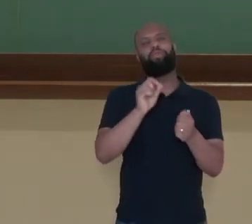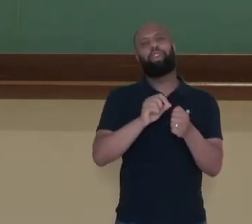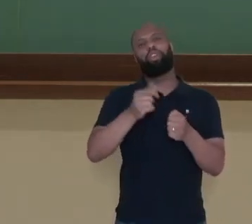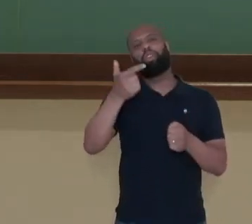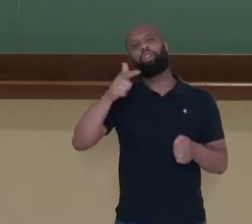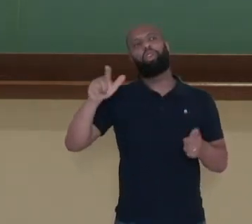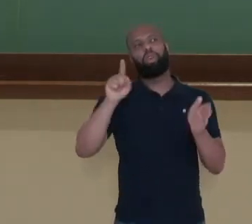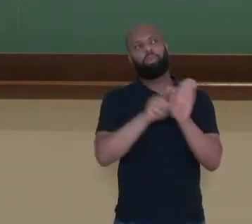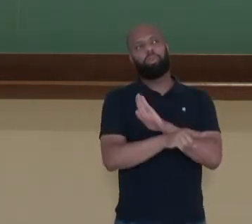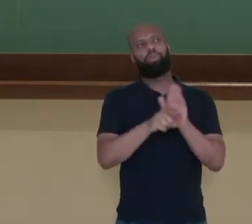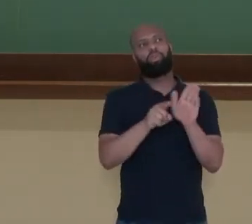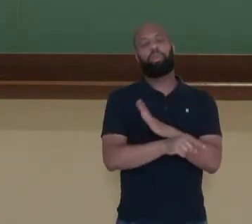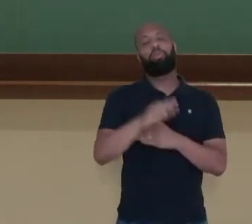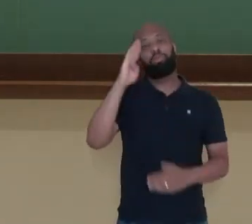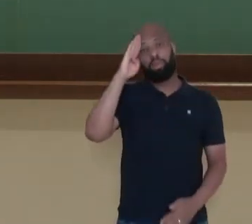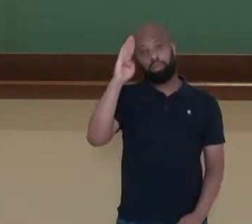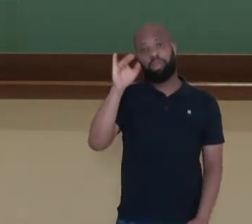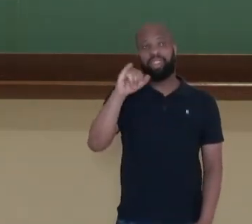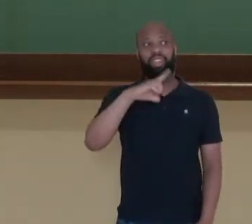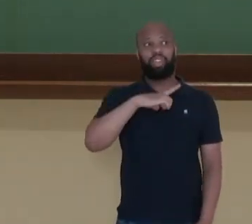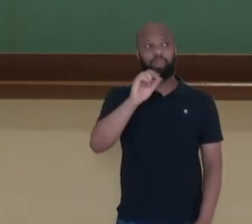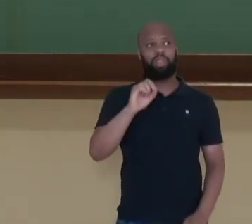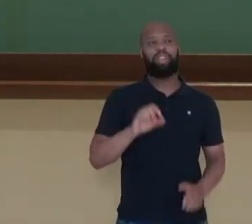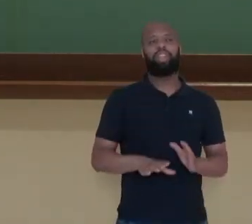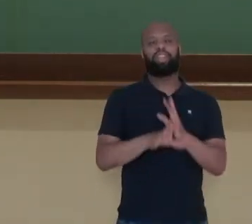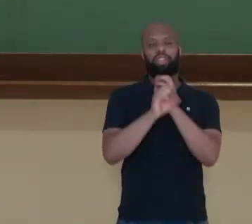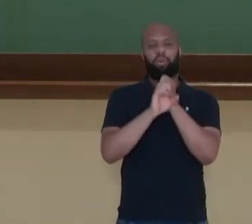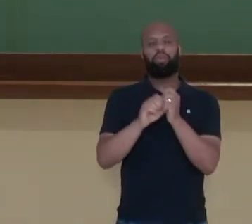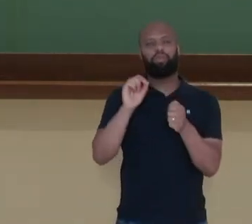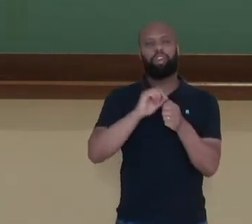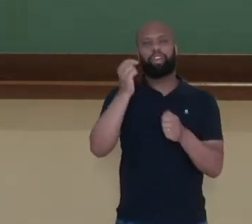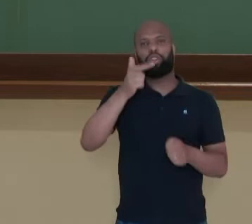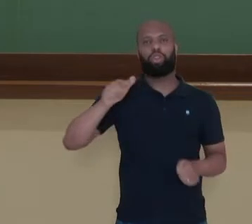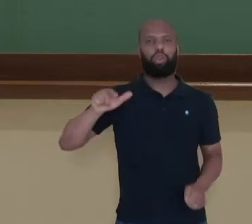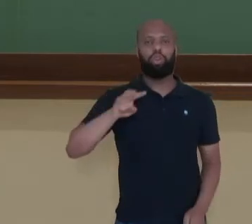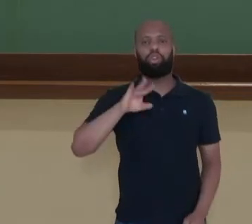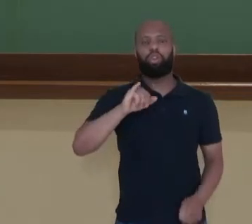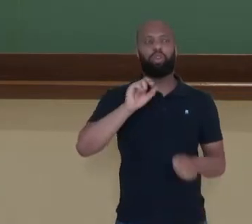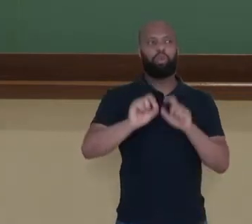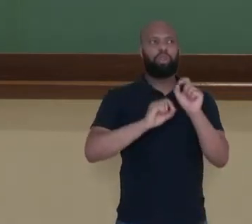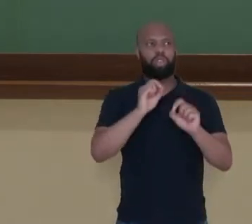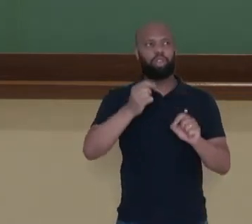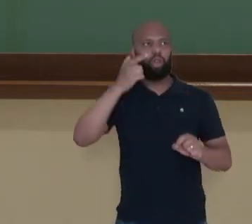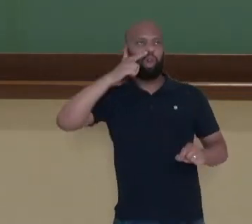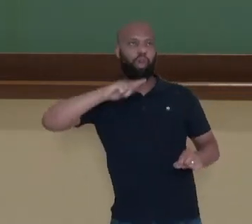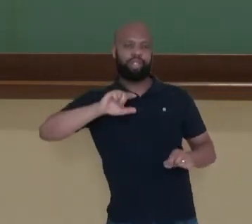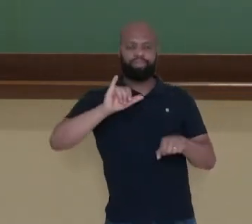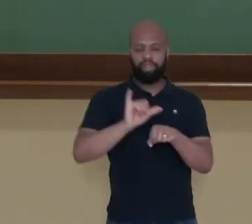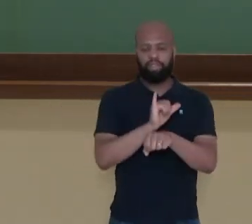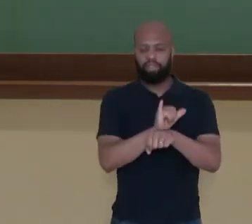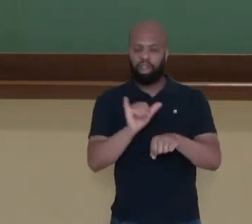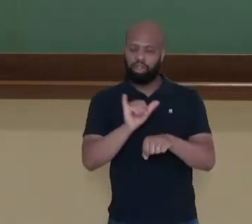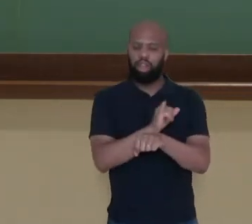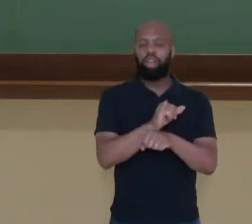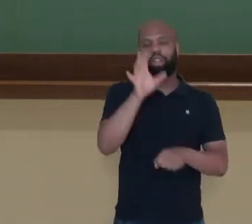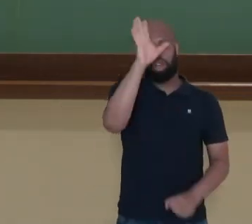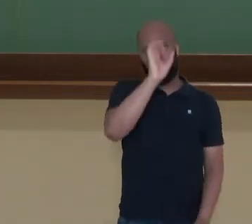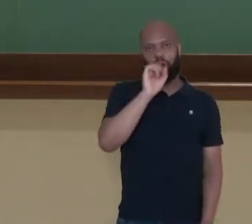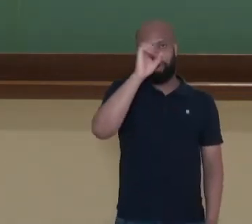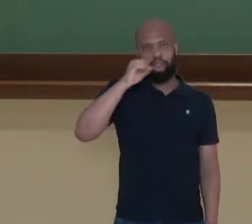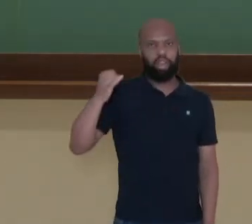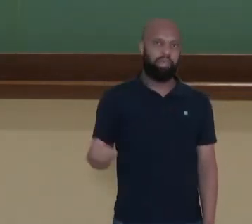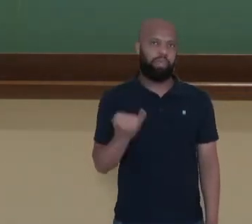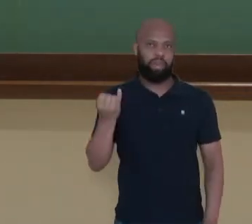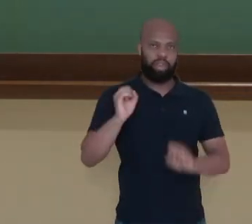exercício, principalmente quando é exercício de cálculo. Refaça para você pegar aquele gingado, aquela manha da escrita ali. É importante,